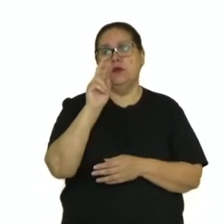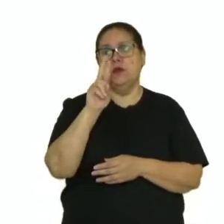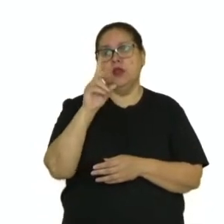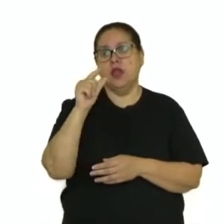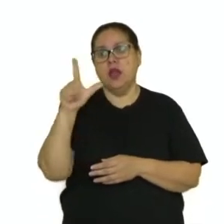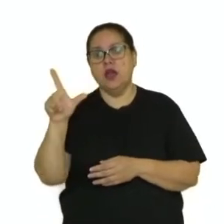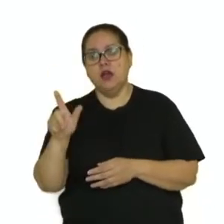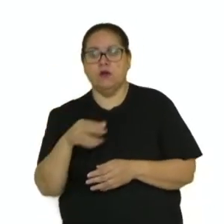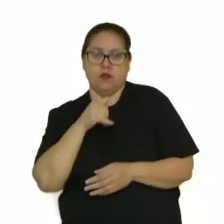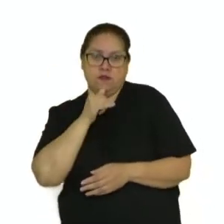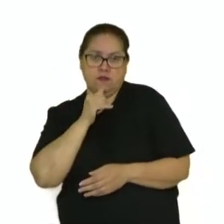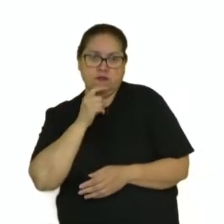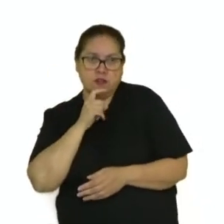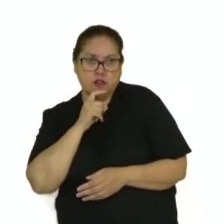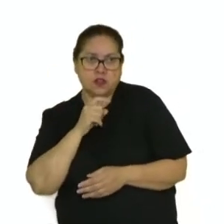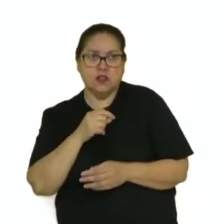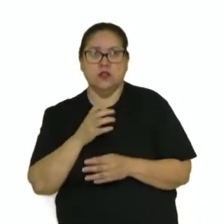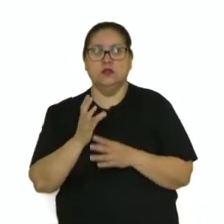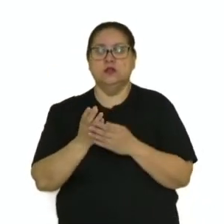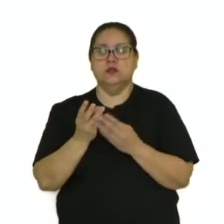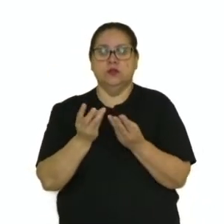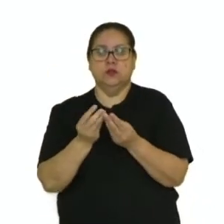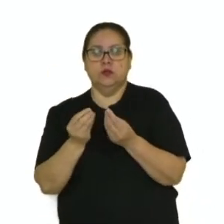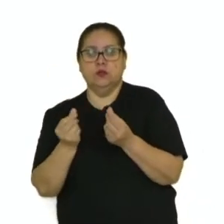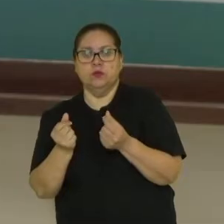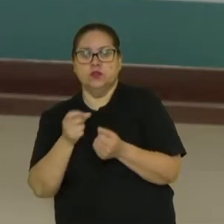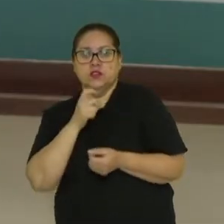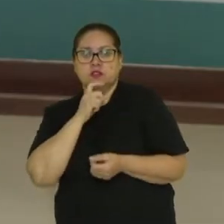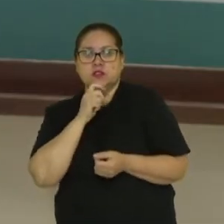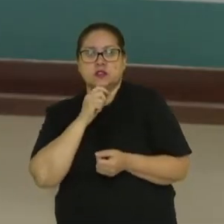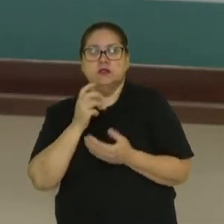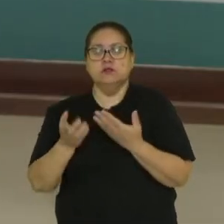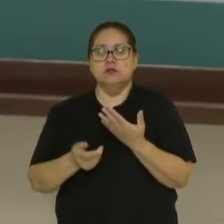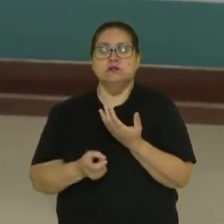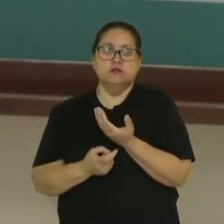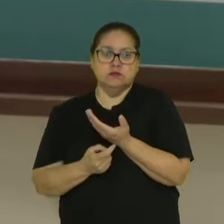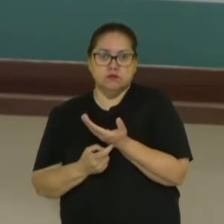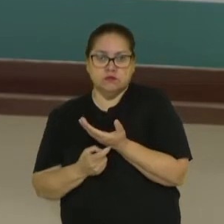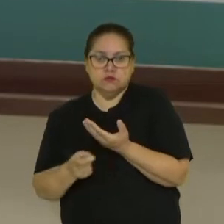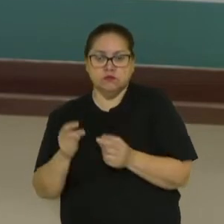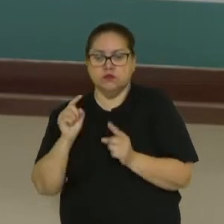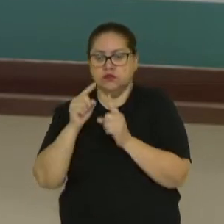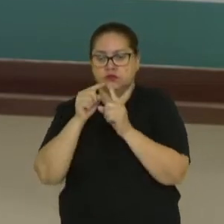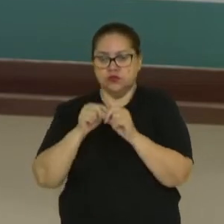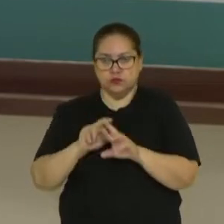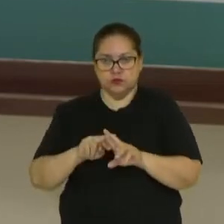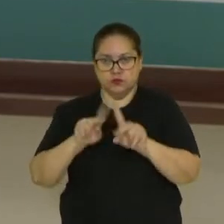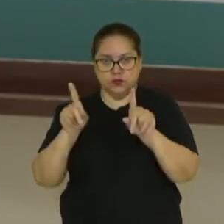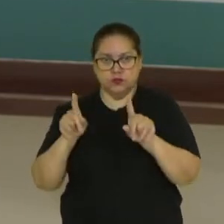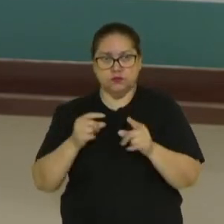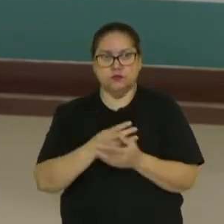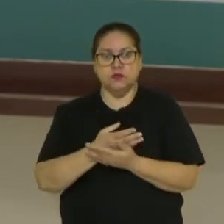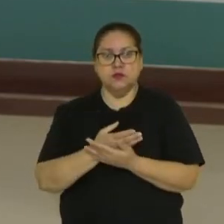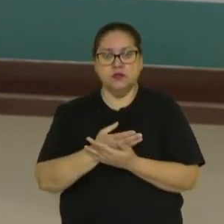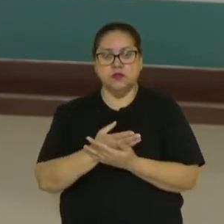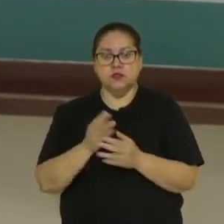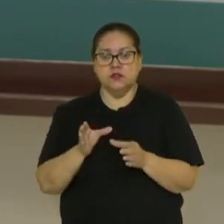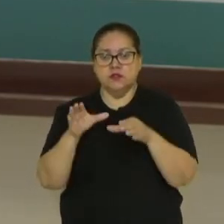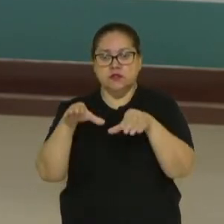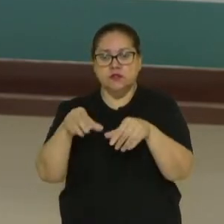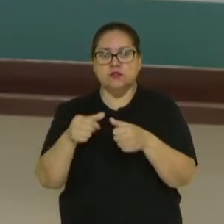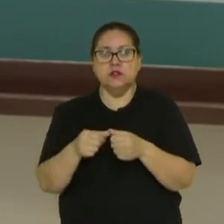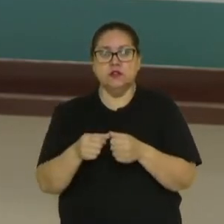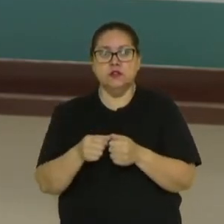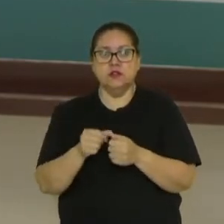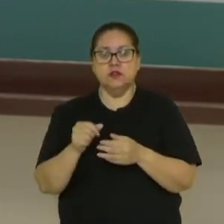também a questão aí da tundra, que é a região mais gelada do planeta, que tem um tipo diferente de vegetação que se estabelece lá.